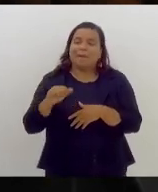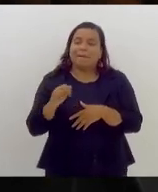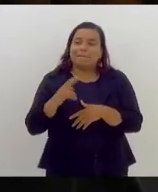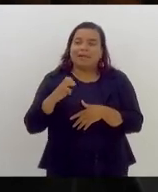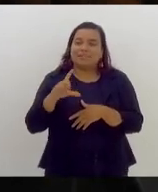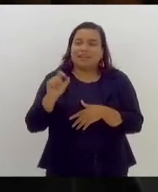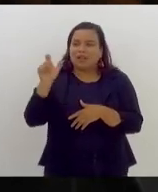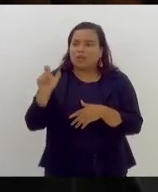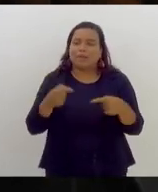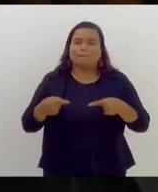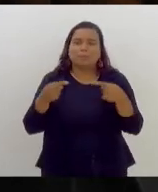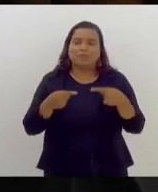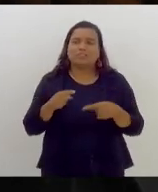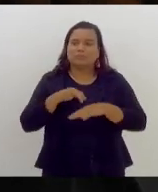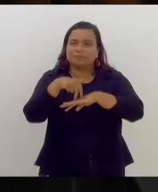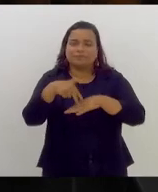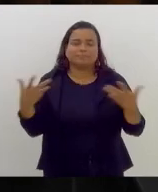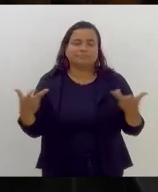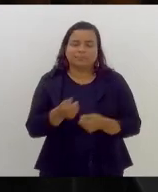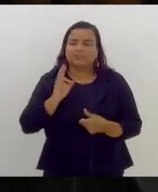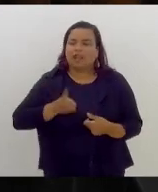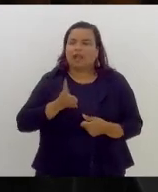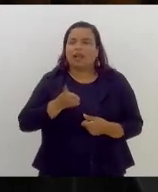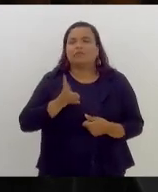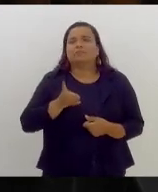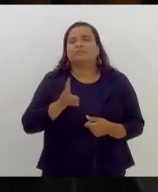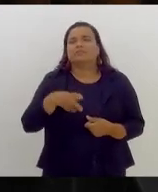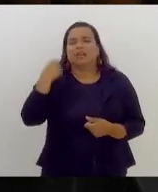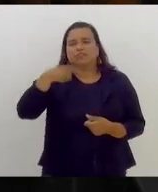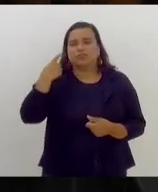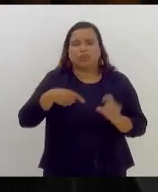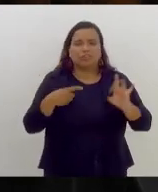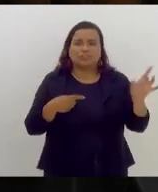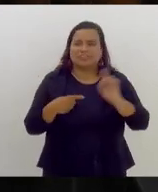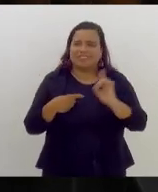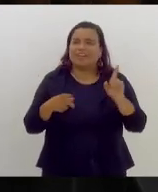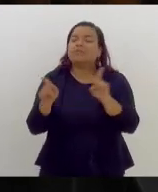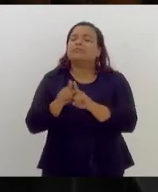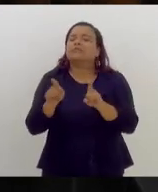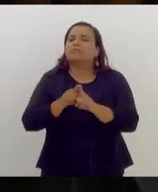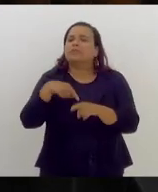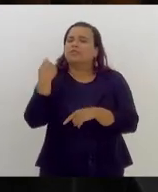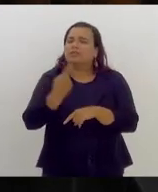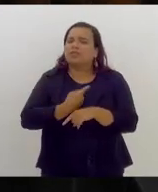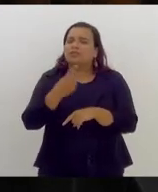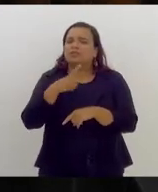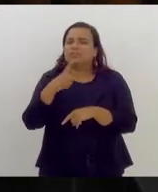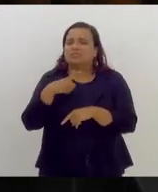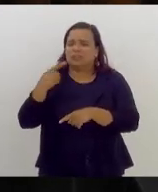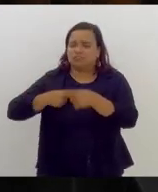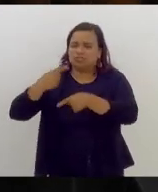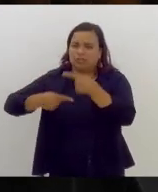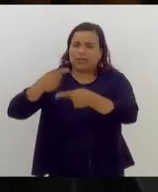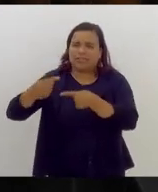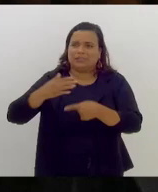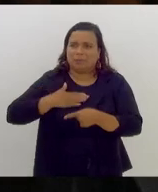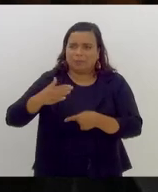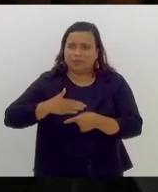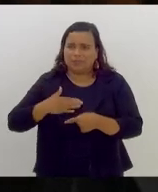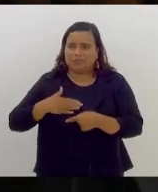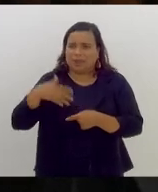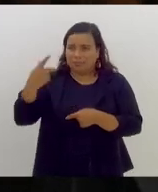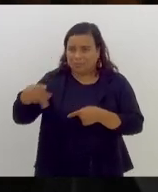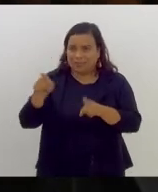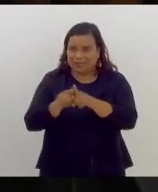figura política maravilhosa, não só advogado, mas a gente tem aqui, quer dizer, a minha geração, depois a